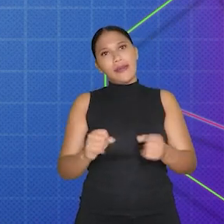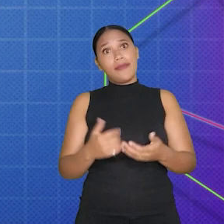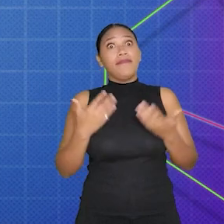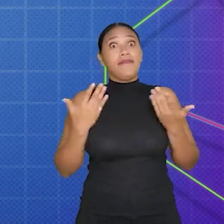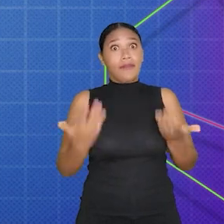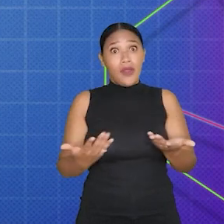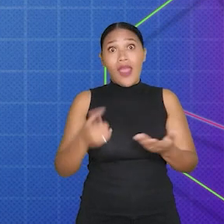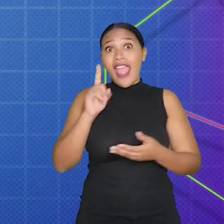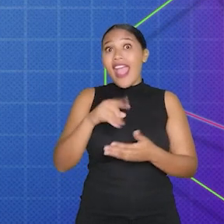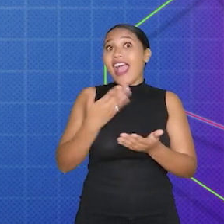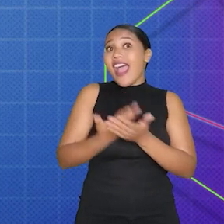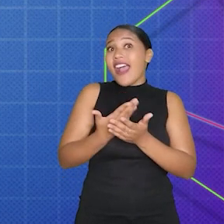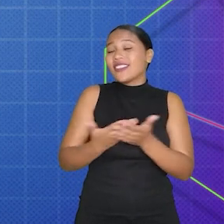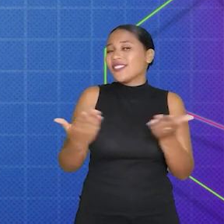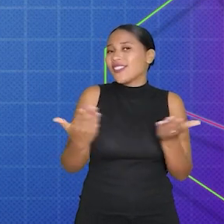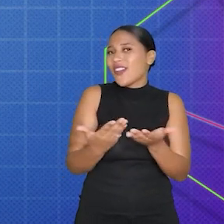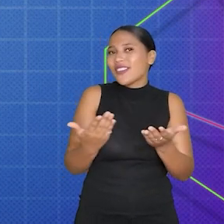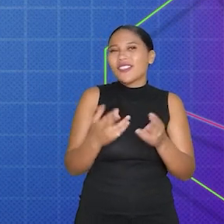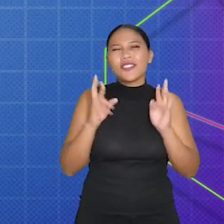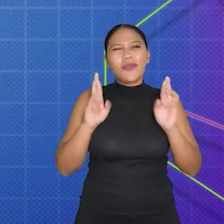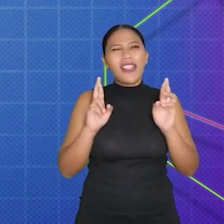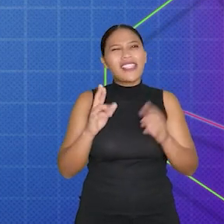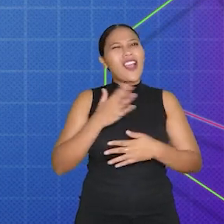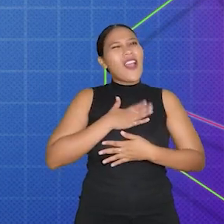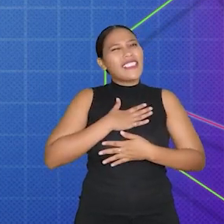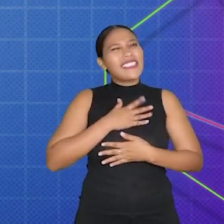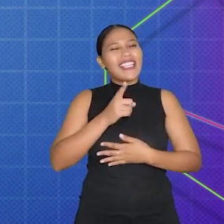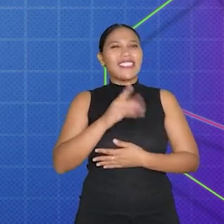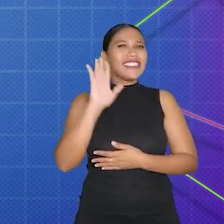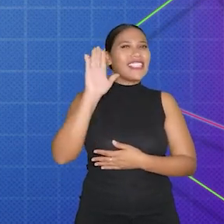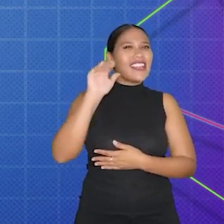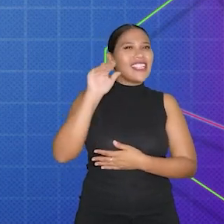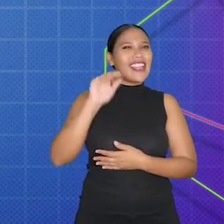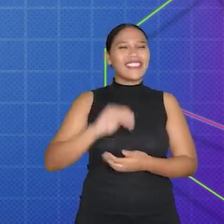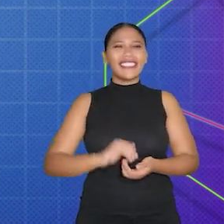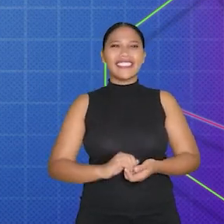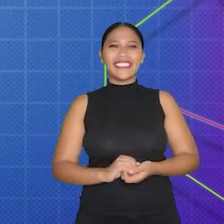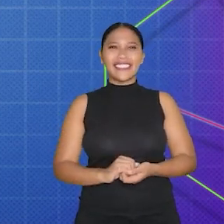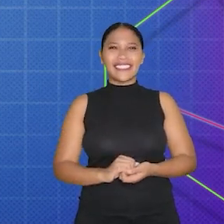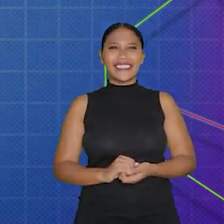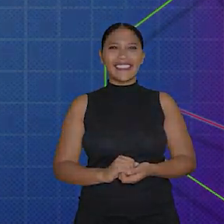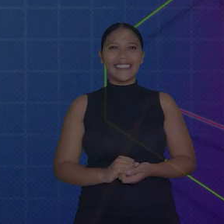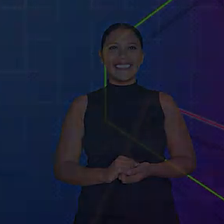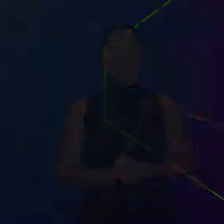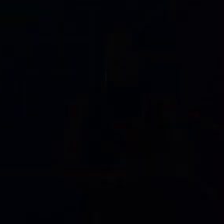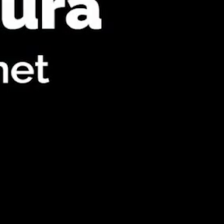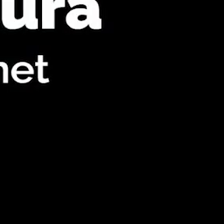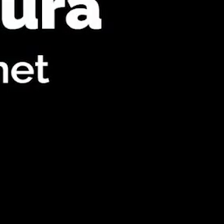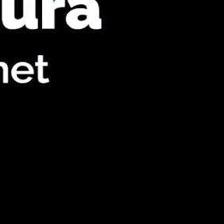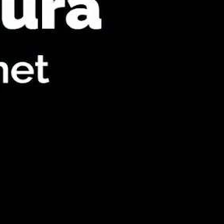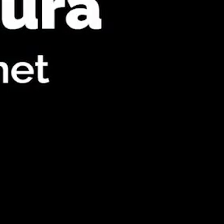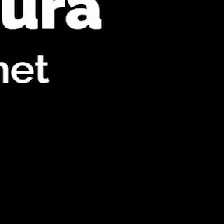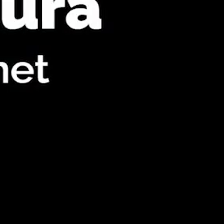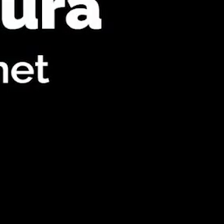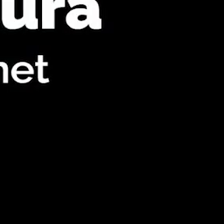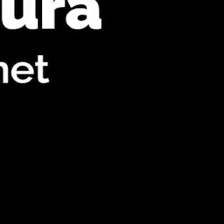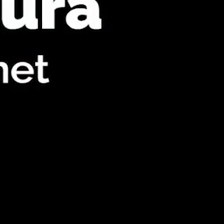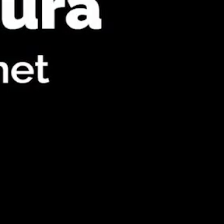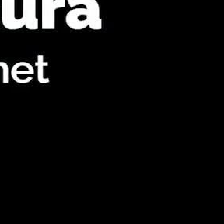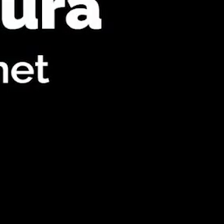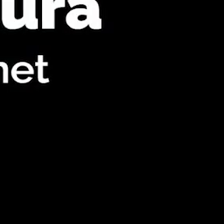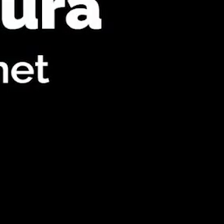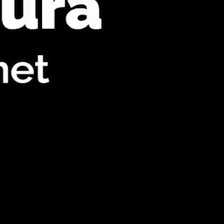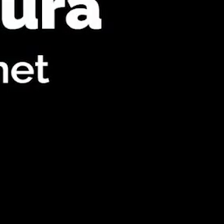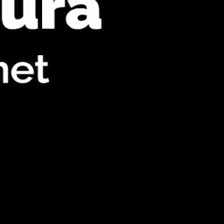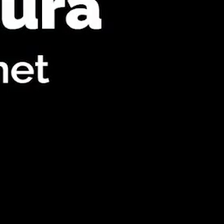operacional. Alunos, essa foi nossa aula de hoje e eu espero que vocês tenham gostado. Tchau, tchau! Lei de Incentivo à